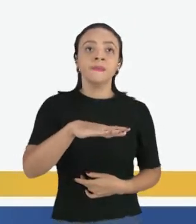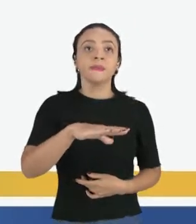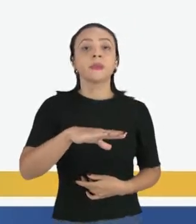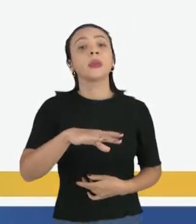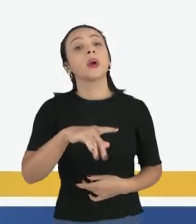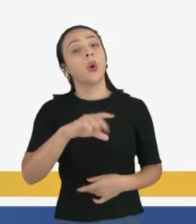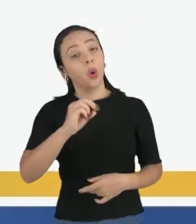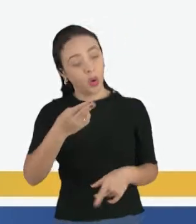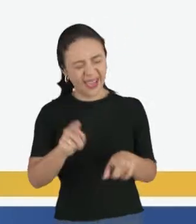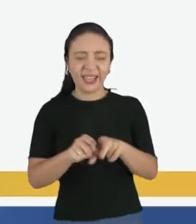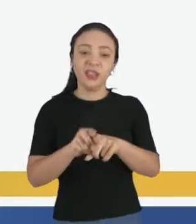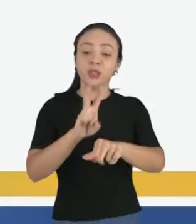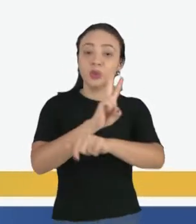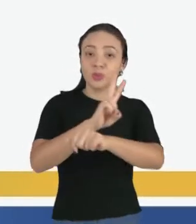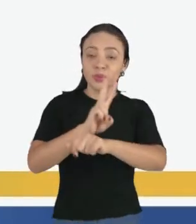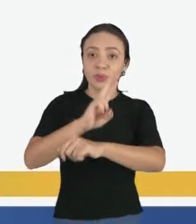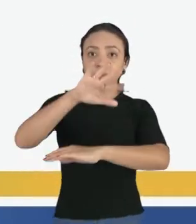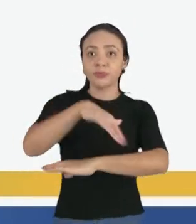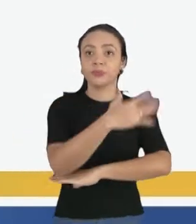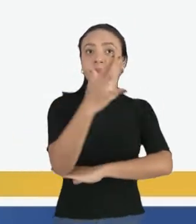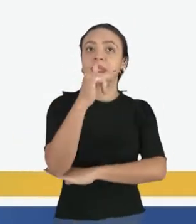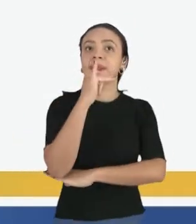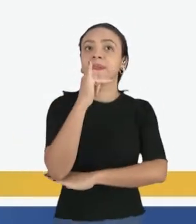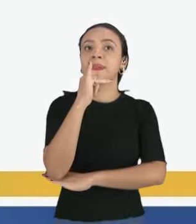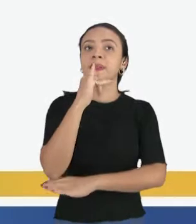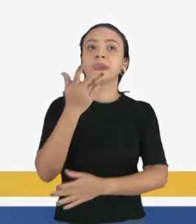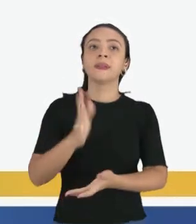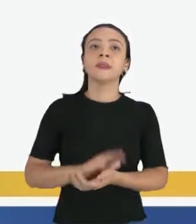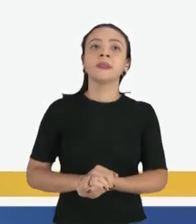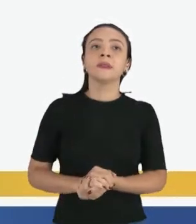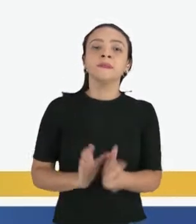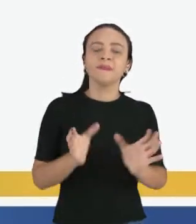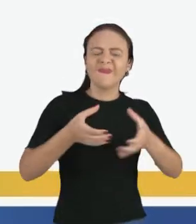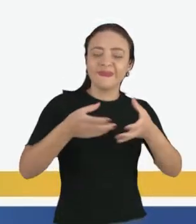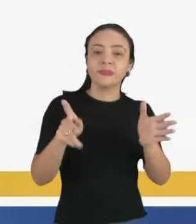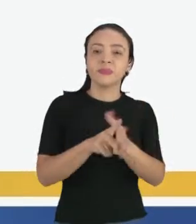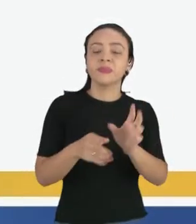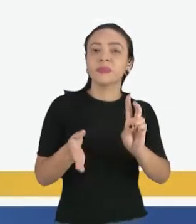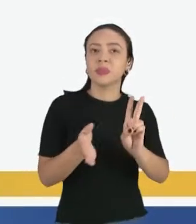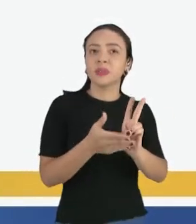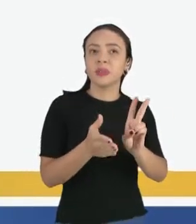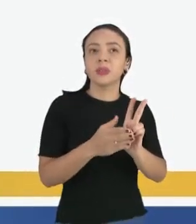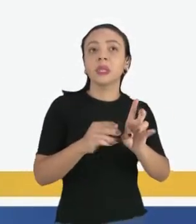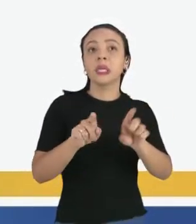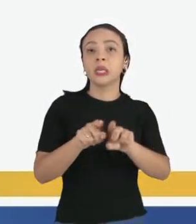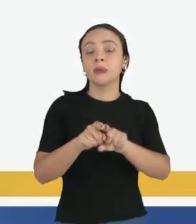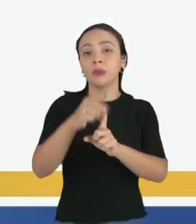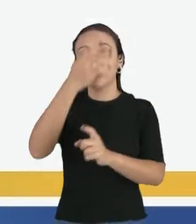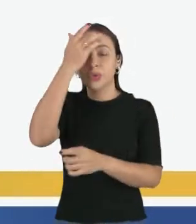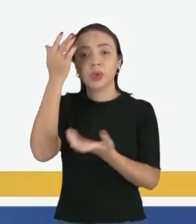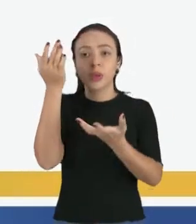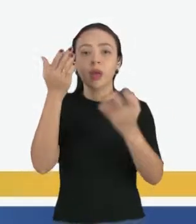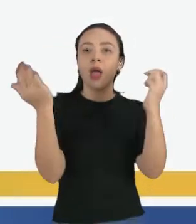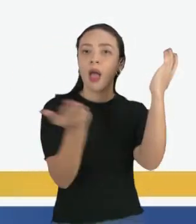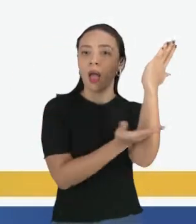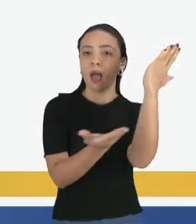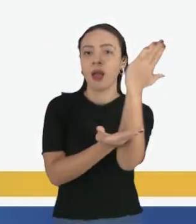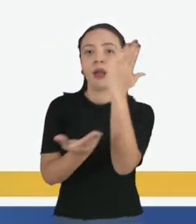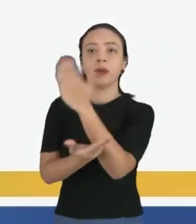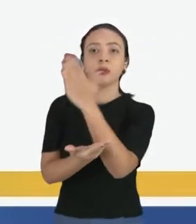de preservação ambiental, como, por exemplo, as comunidades indígenas e os madeireiros e